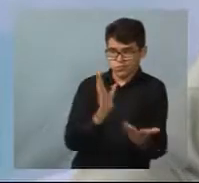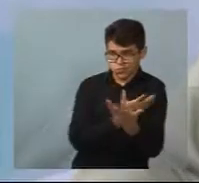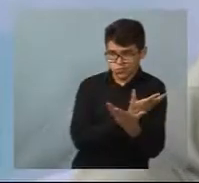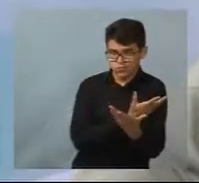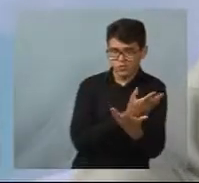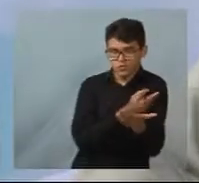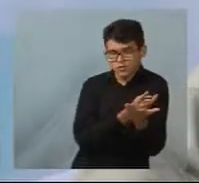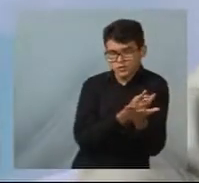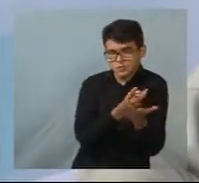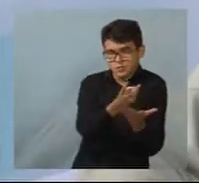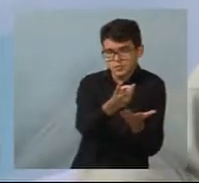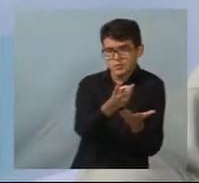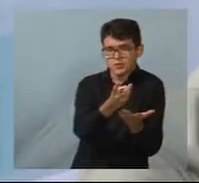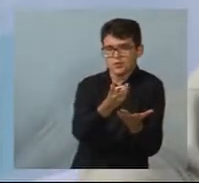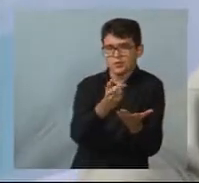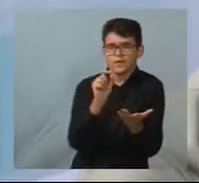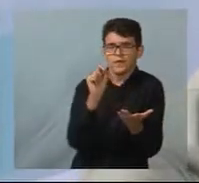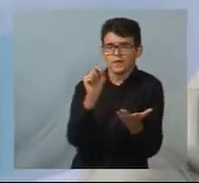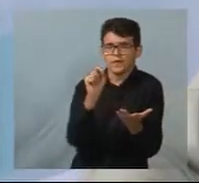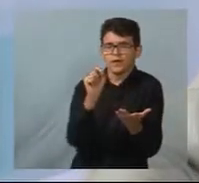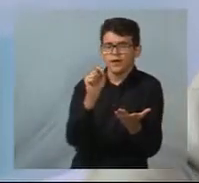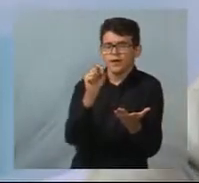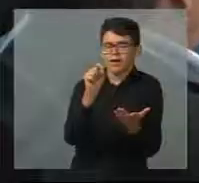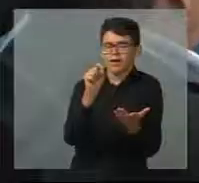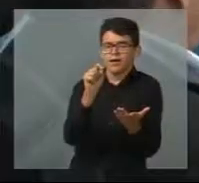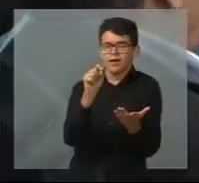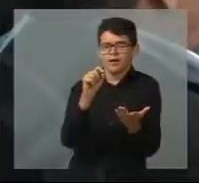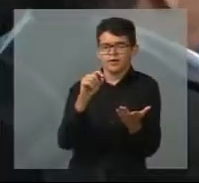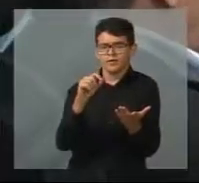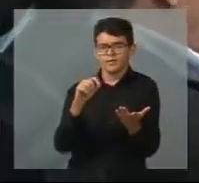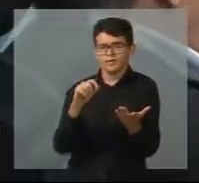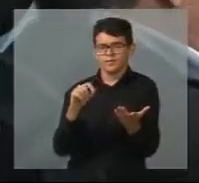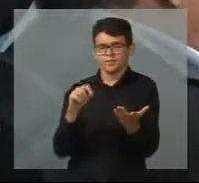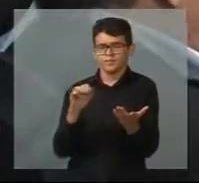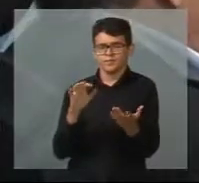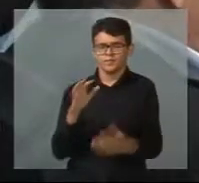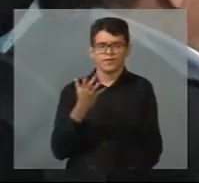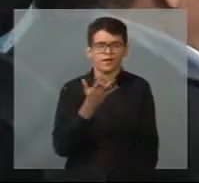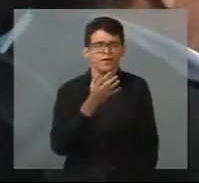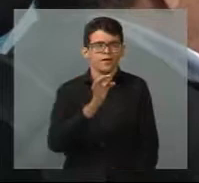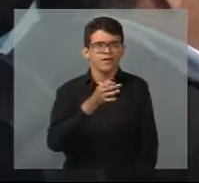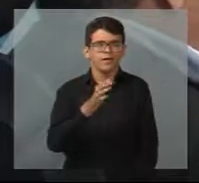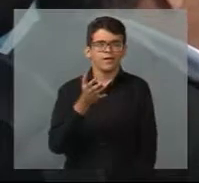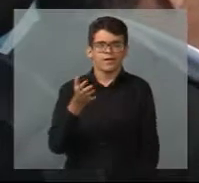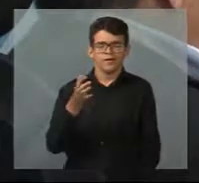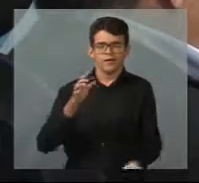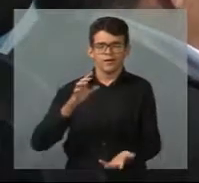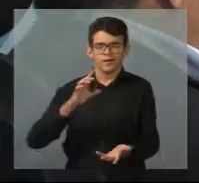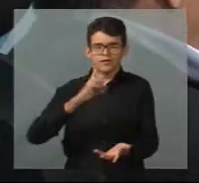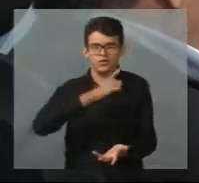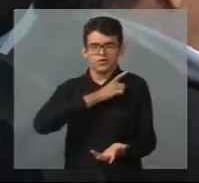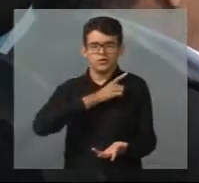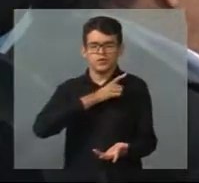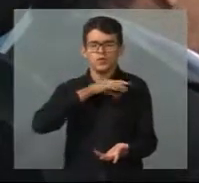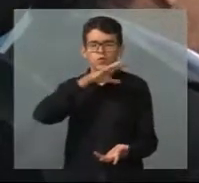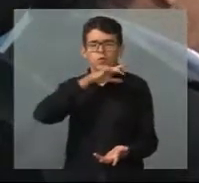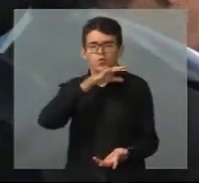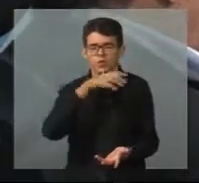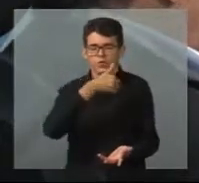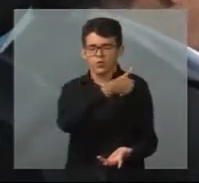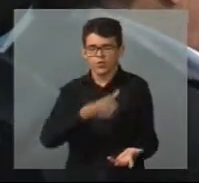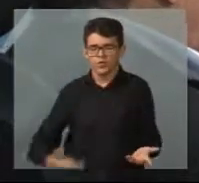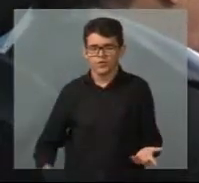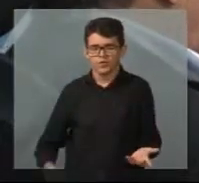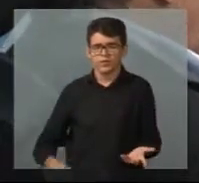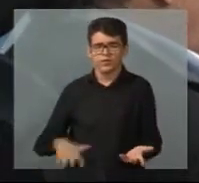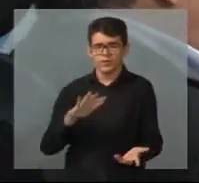conjunto da obra. Os petistas dizem isso. Não, foi porque as pessoas achavam que ela era um governo ruim. Essa condenação... E o Temer está